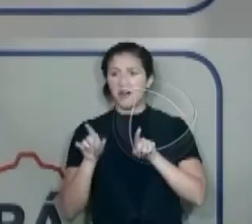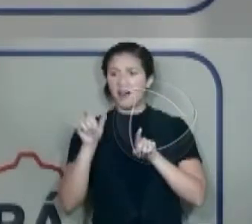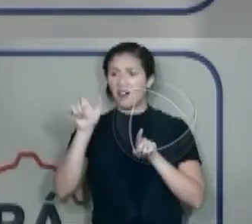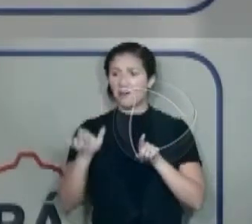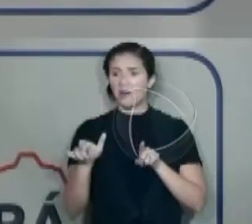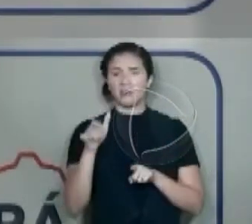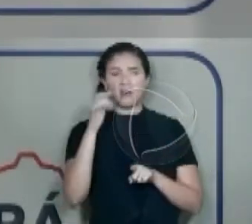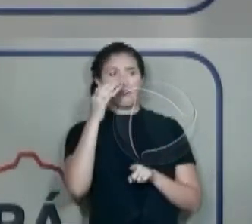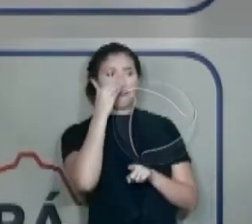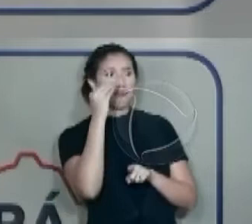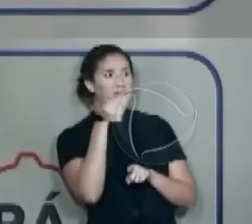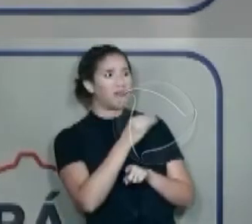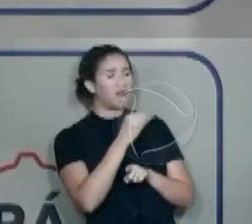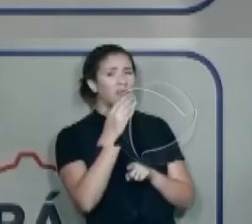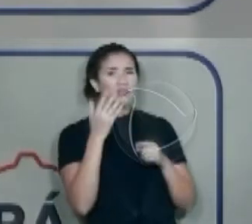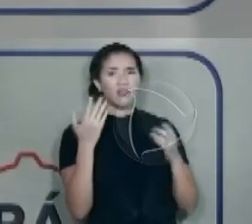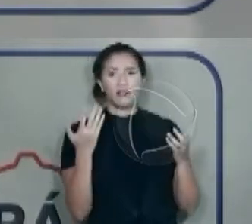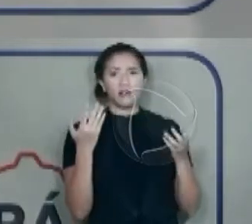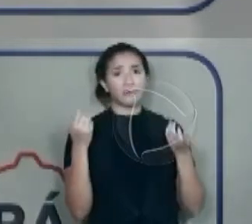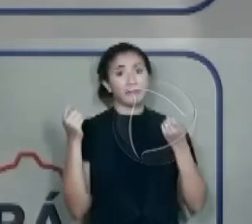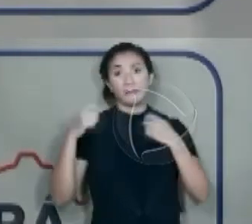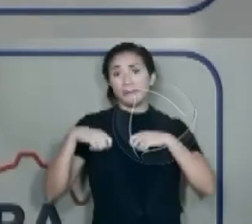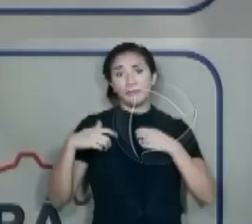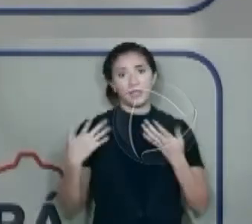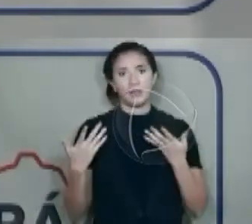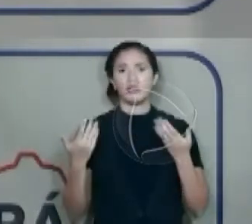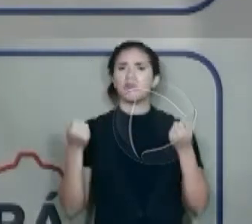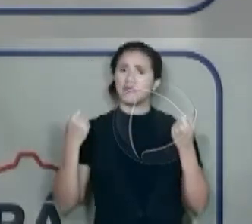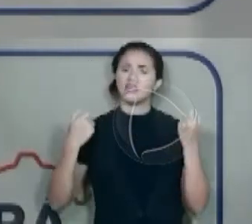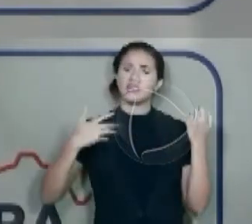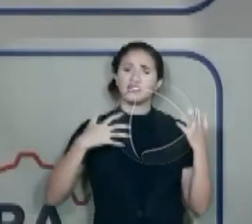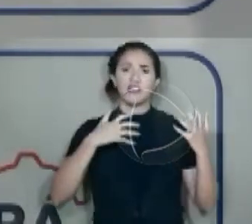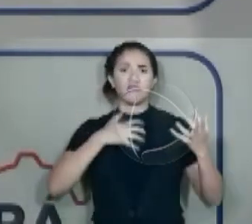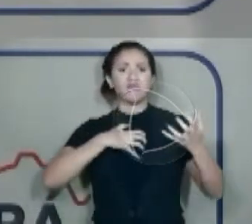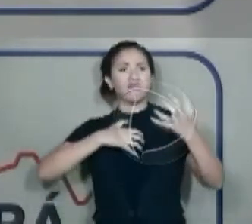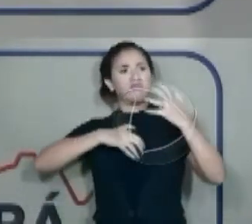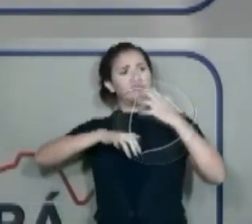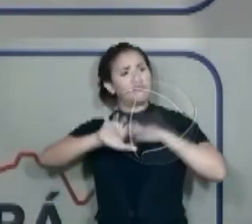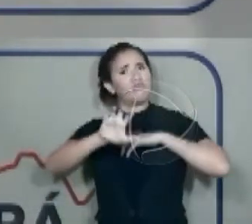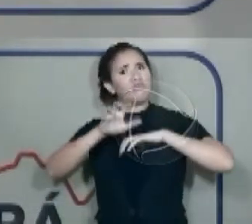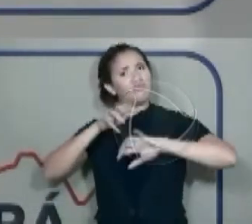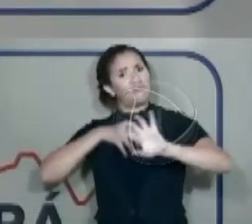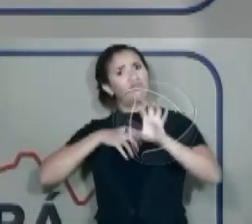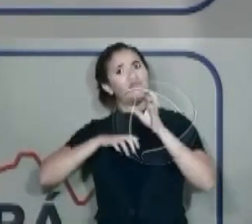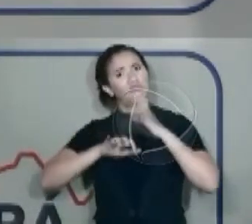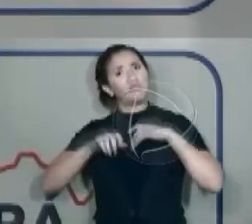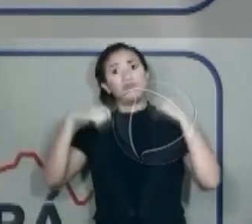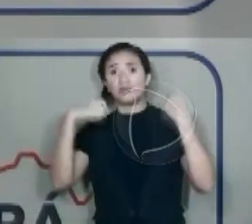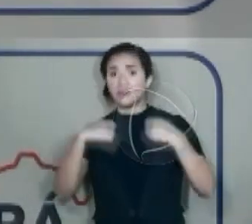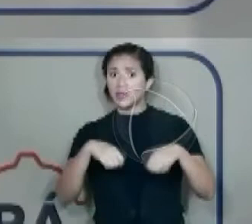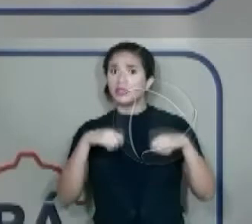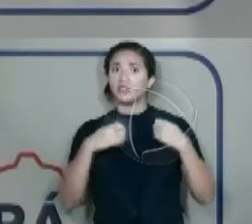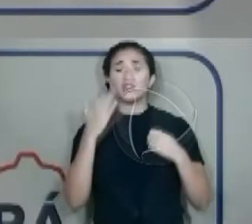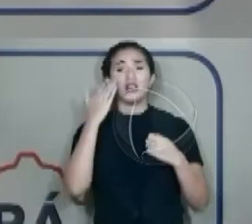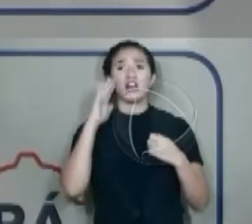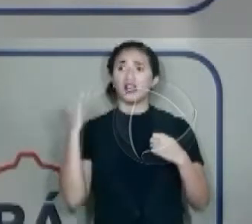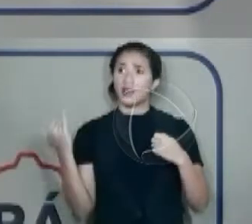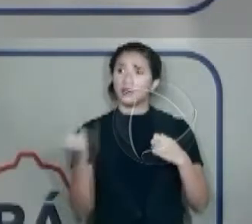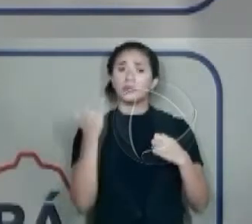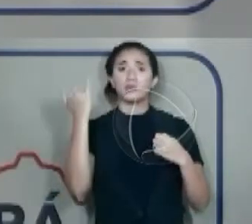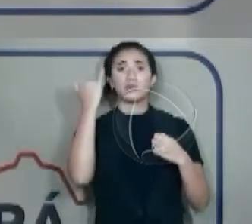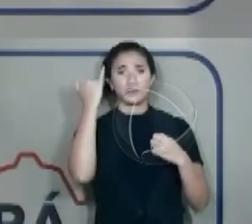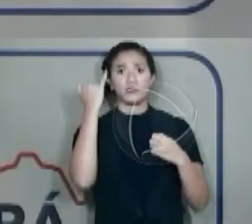da sua responsabilidade. A empatia do seu ato, a empatia com o próximo, para que